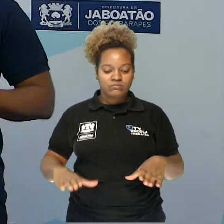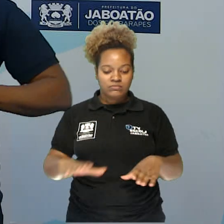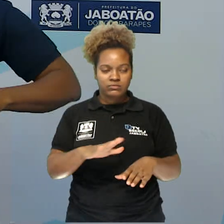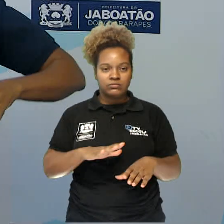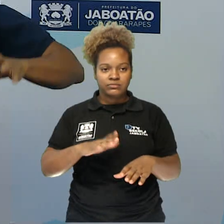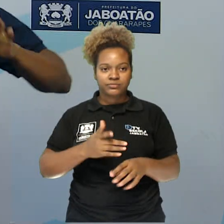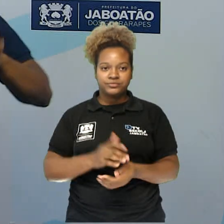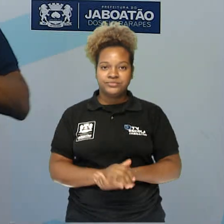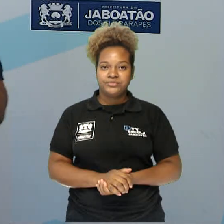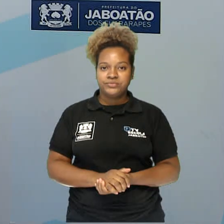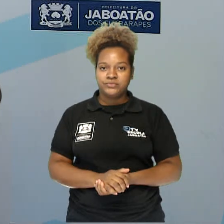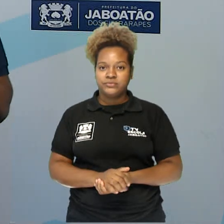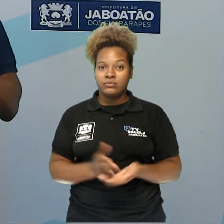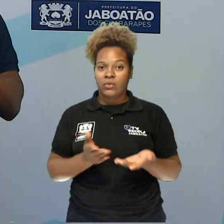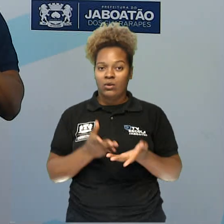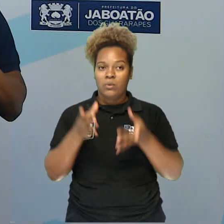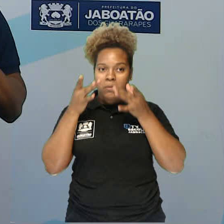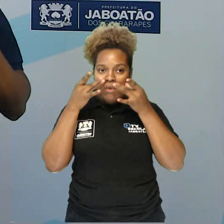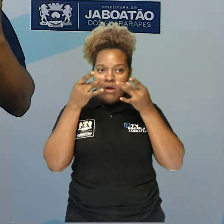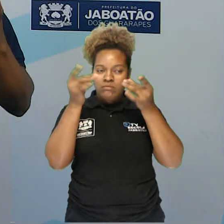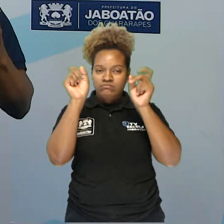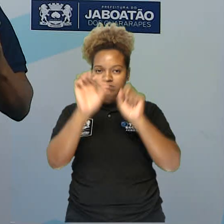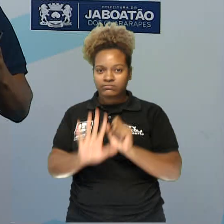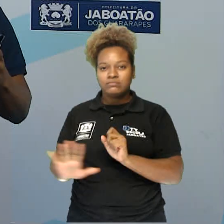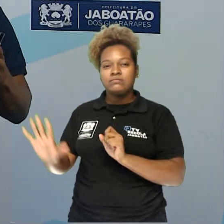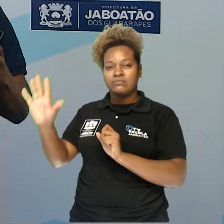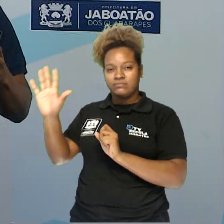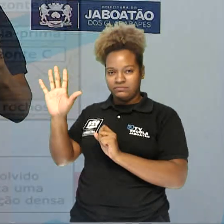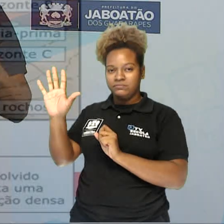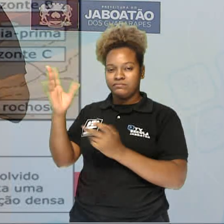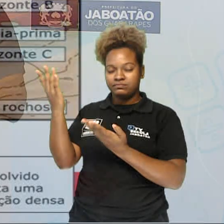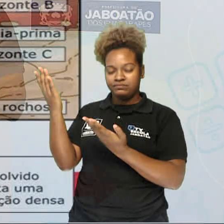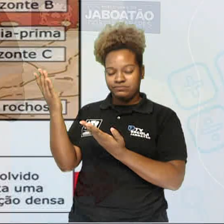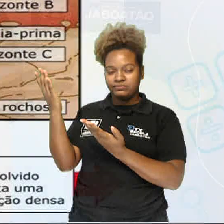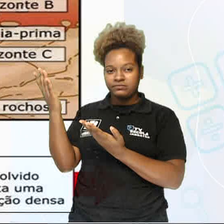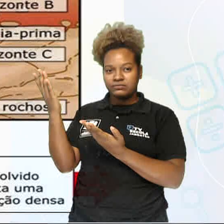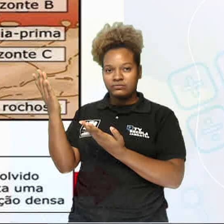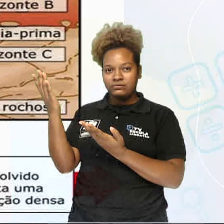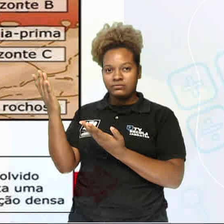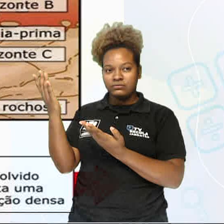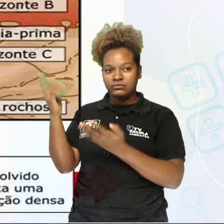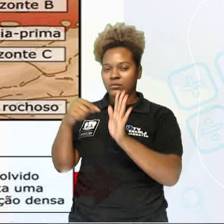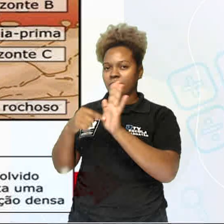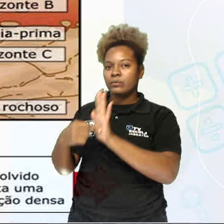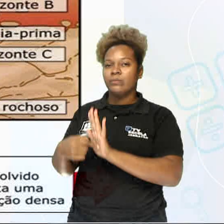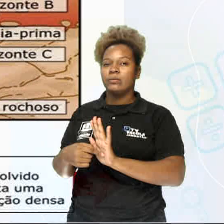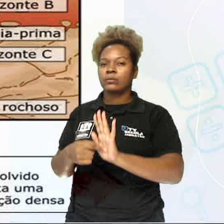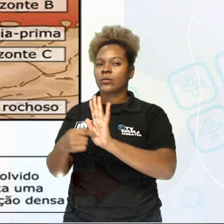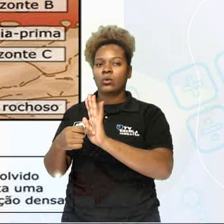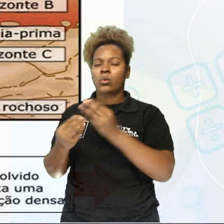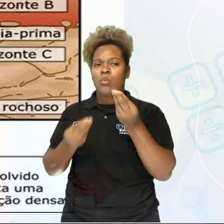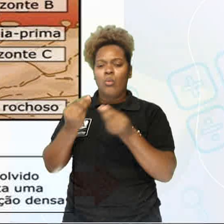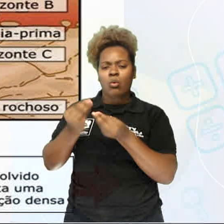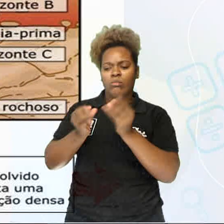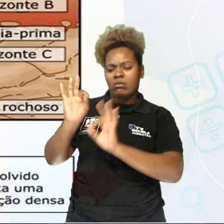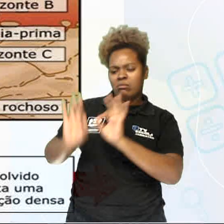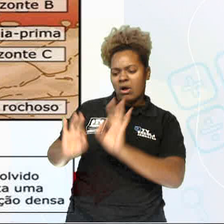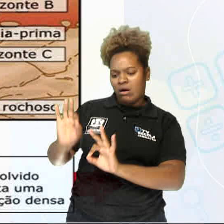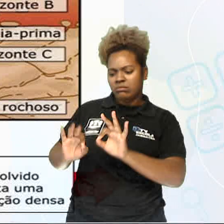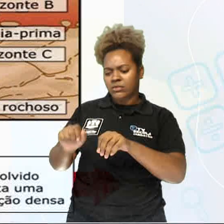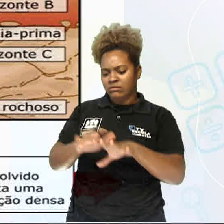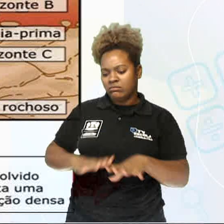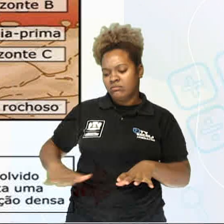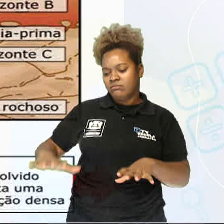Vamos agora, eu quero que você observe bem essa ilustração, né, que traz como se forma o